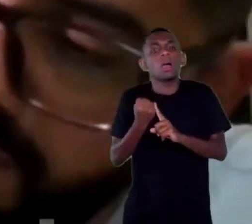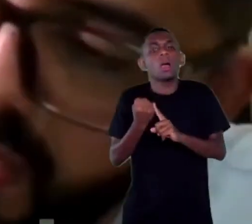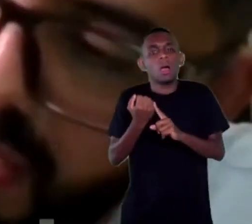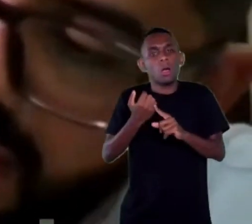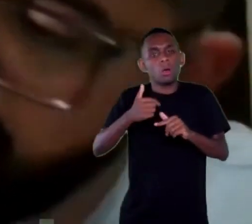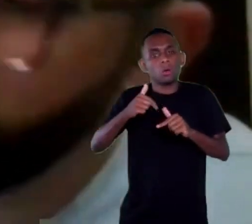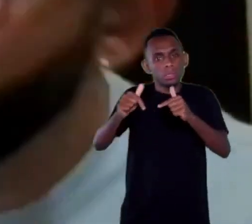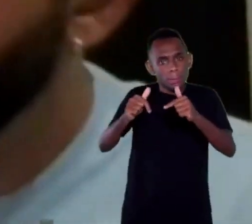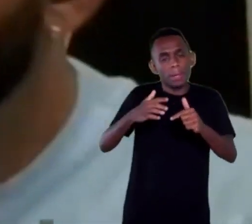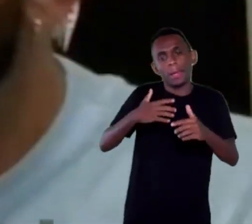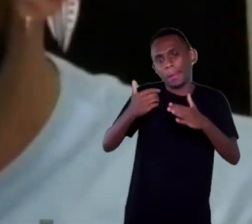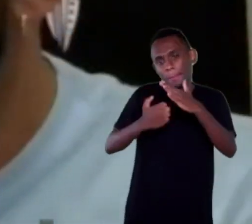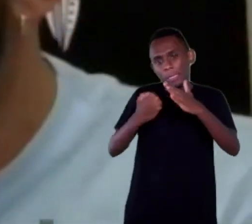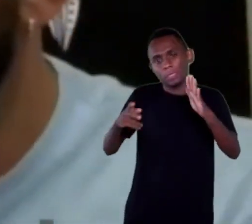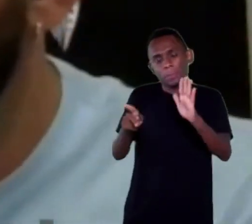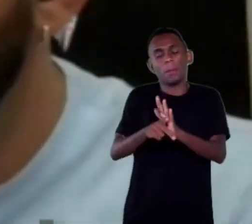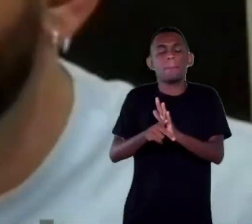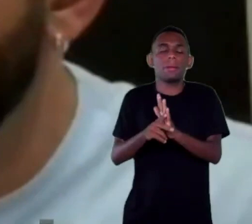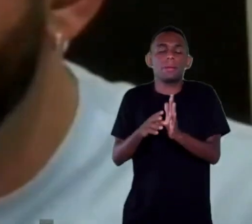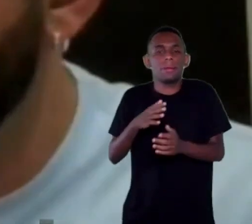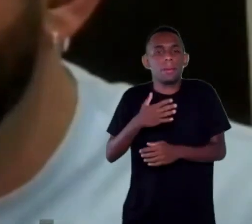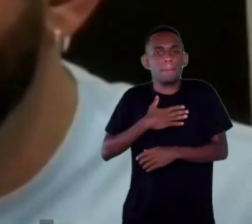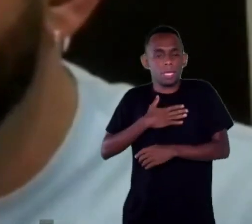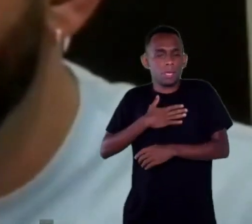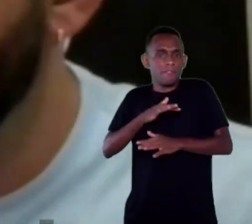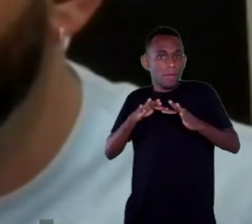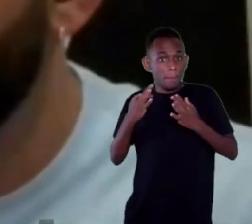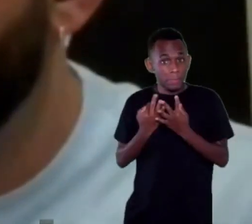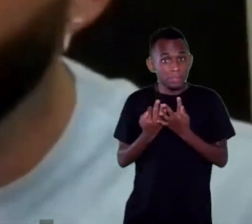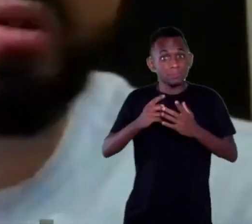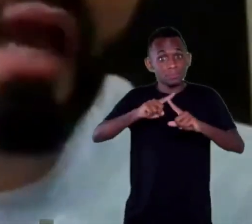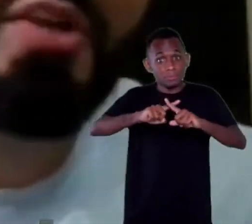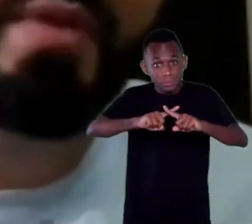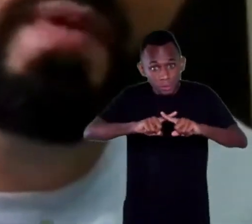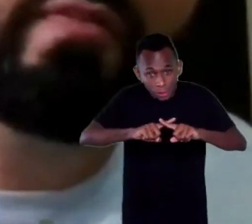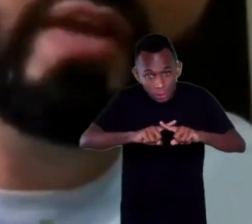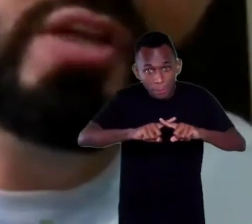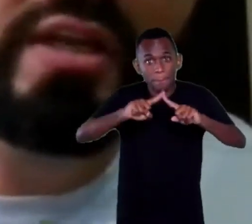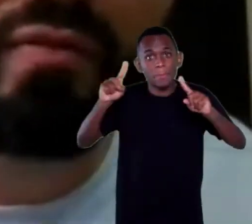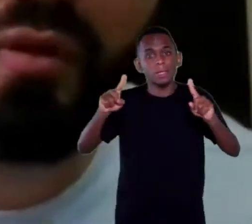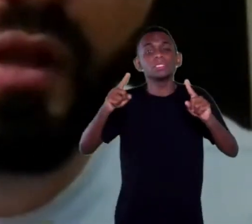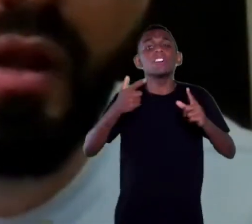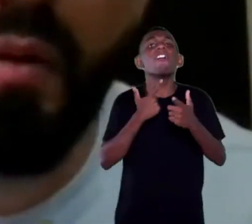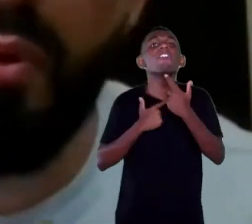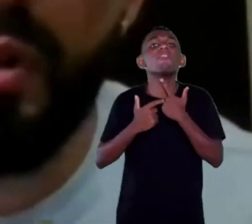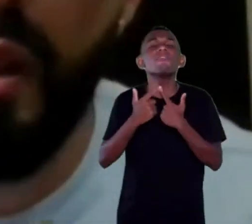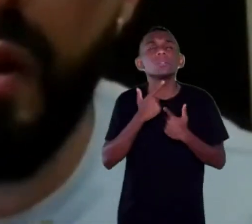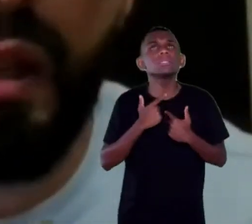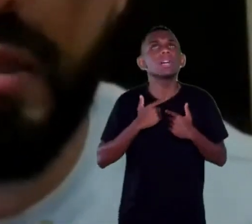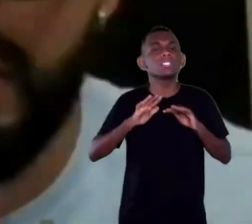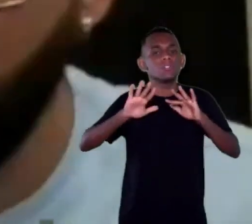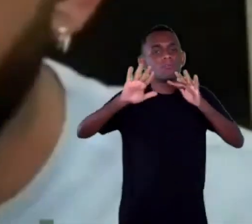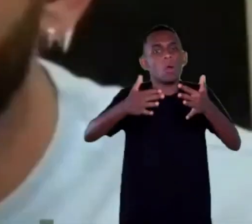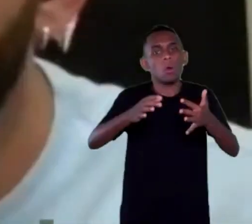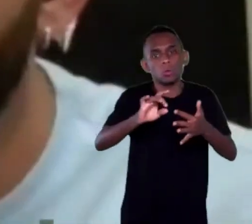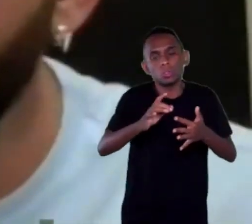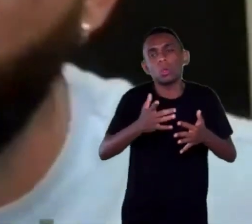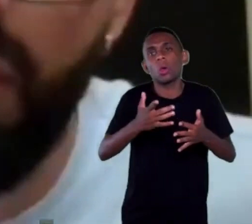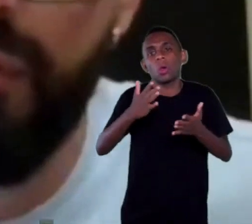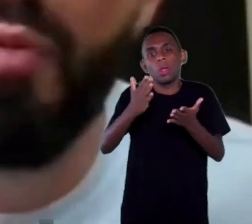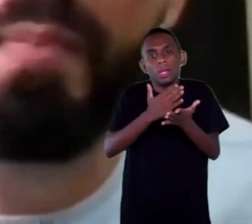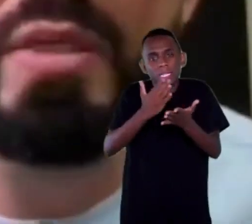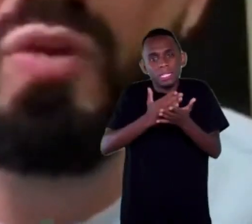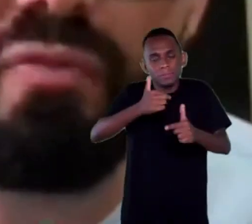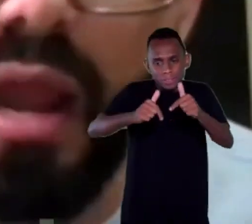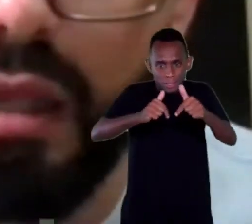da minha família, mas a vontade mesmo é viver de livro, porque recentemente